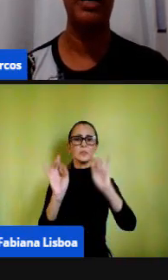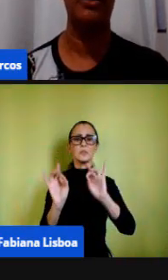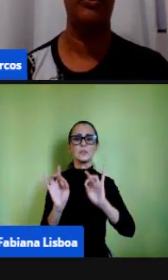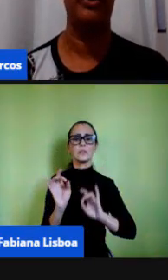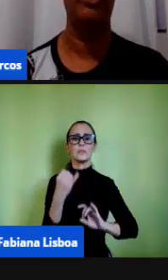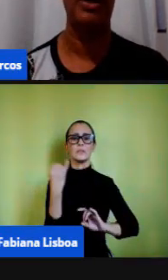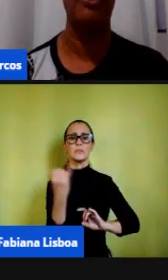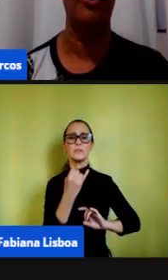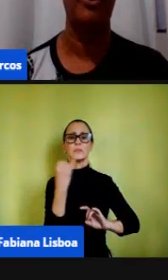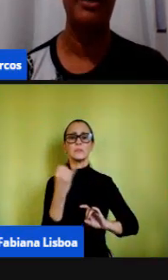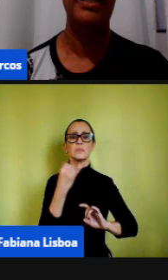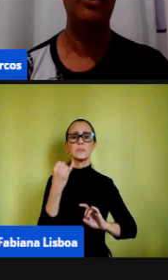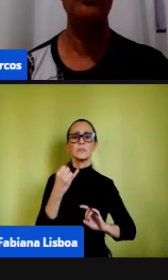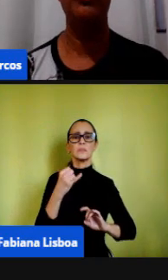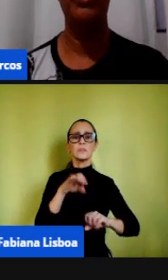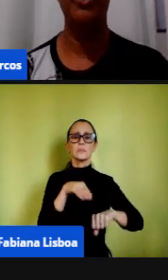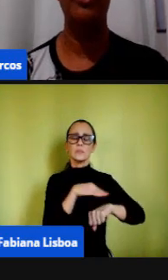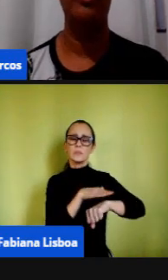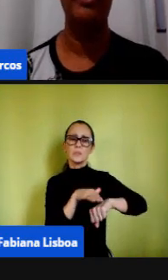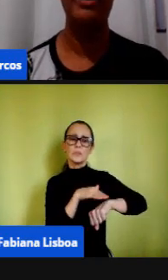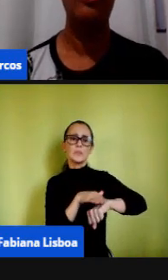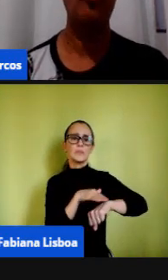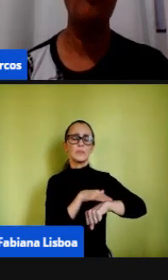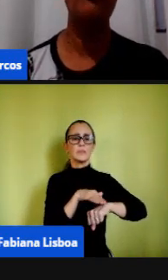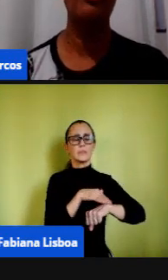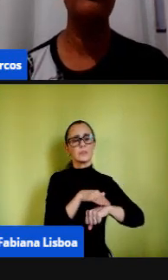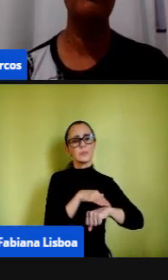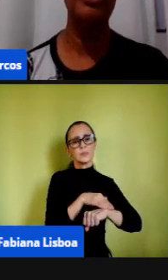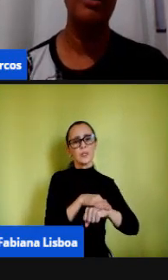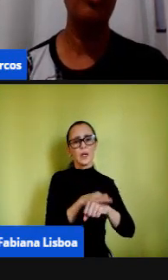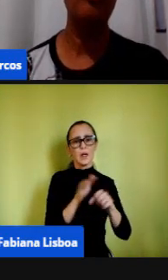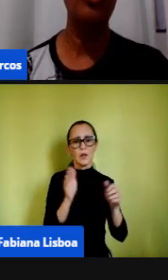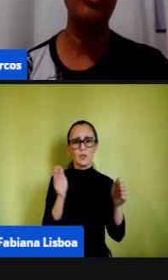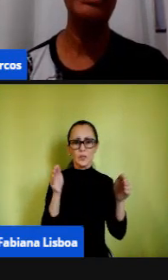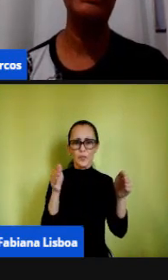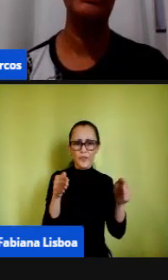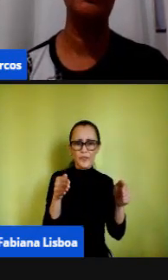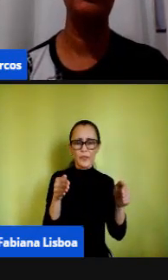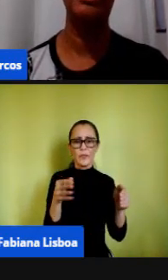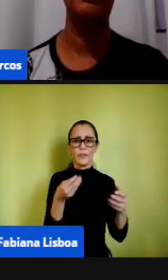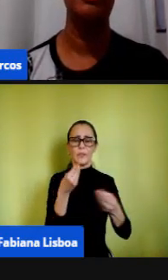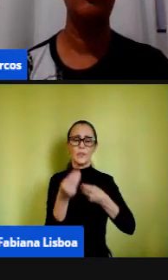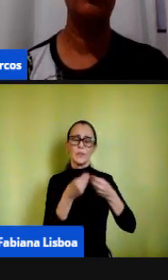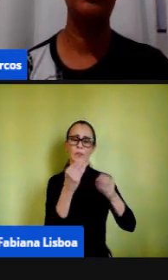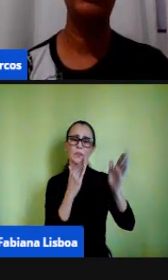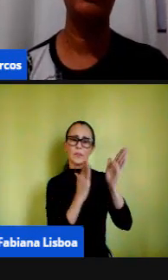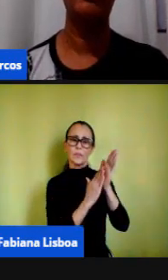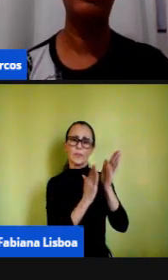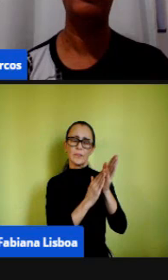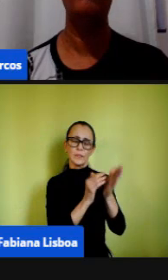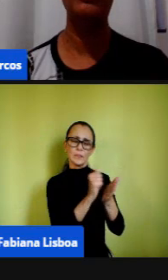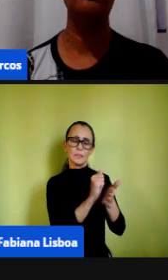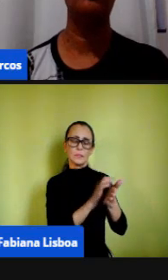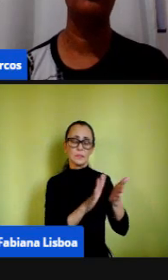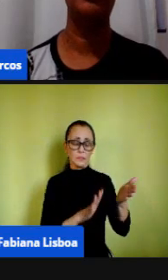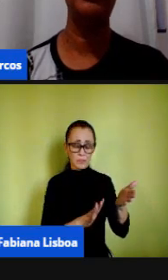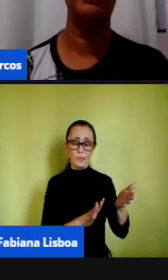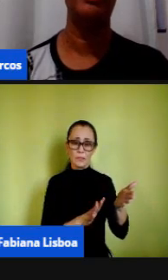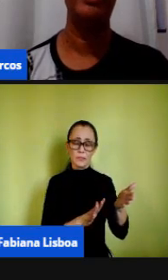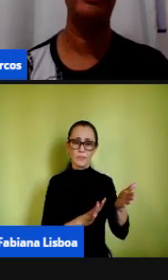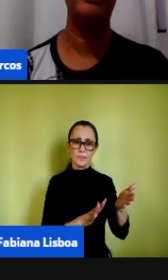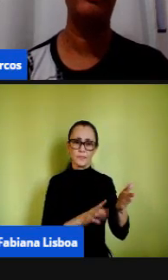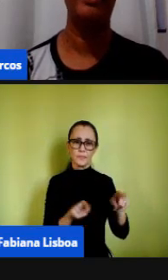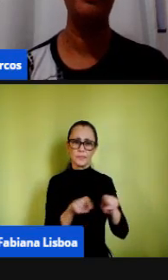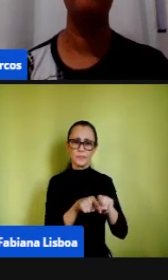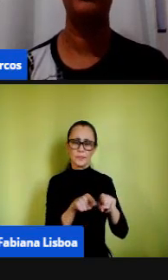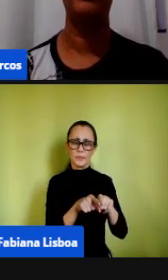no espaço virtual, no fórum, como nós vamos propor essas atividades, porque a